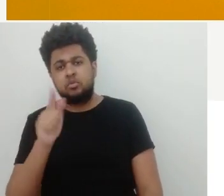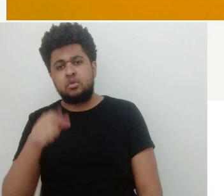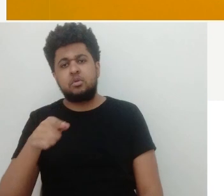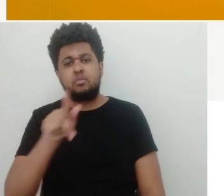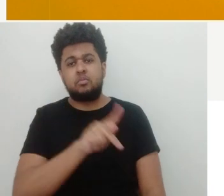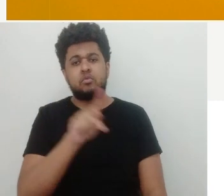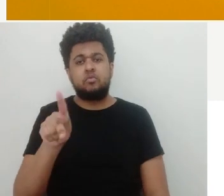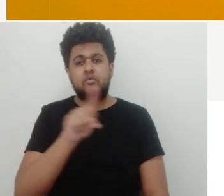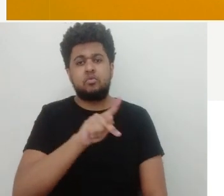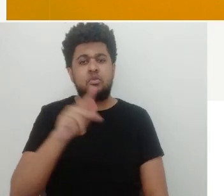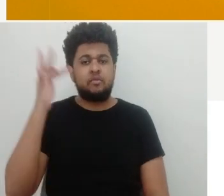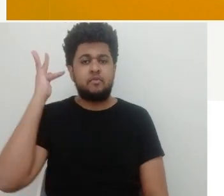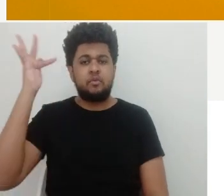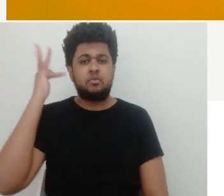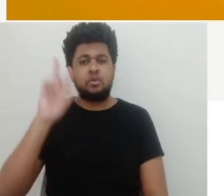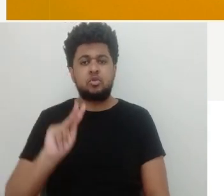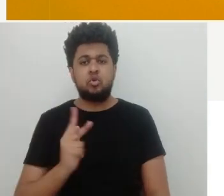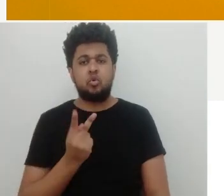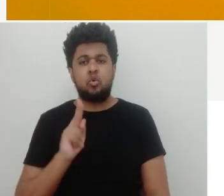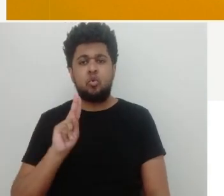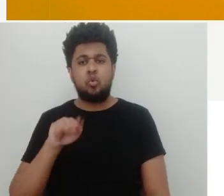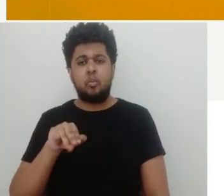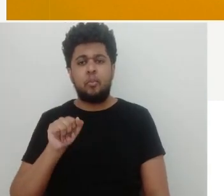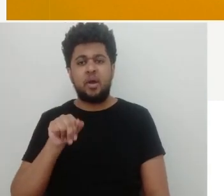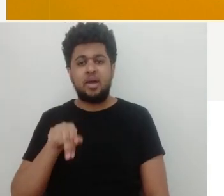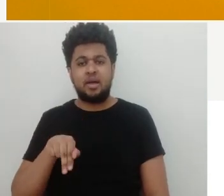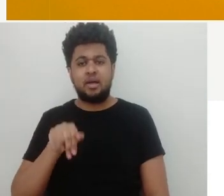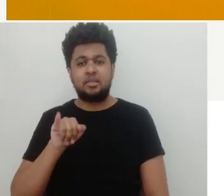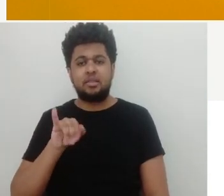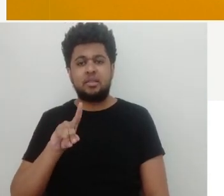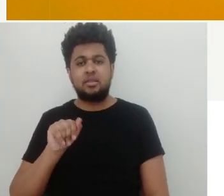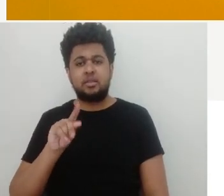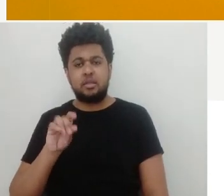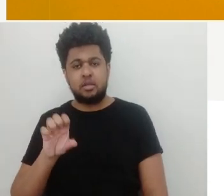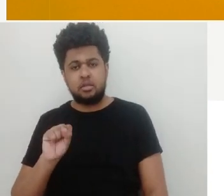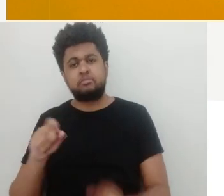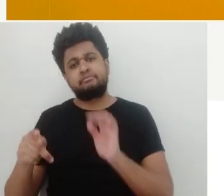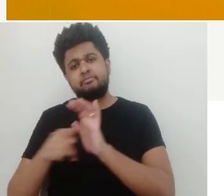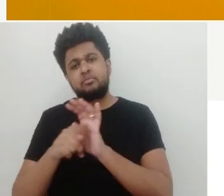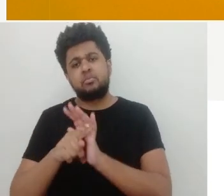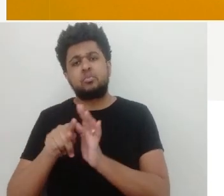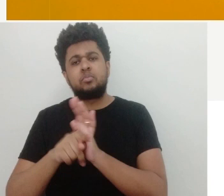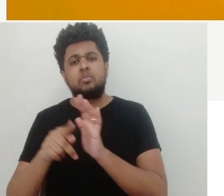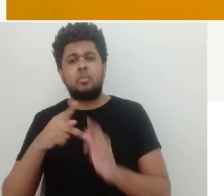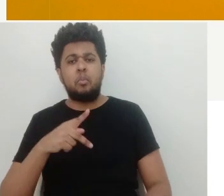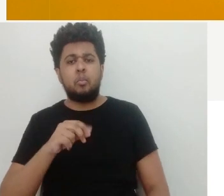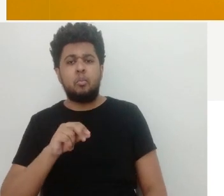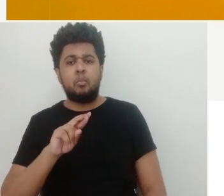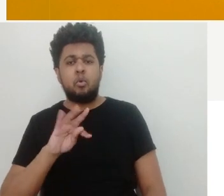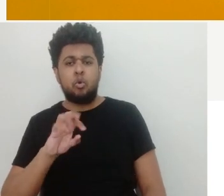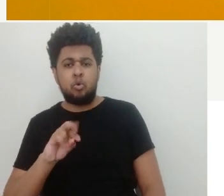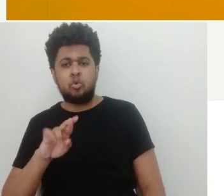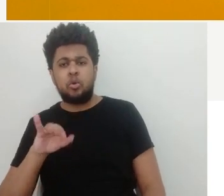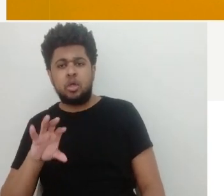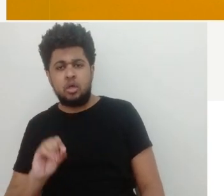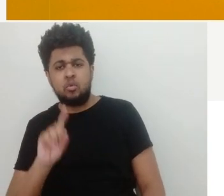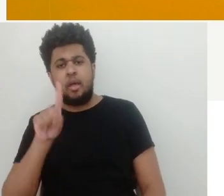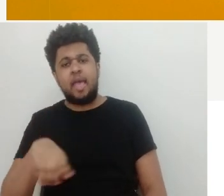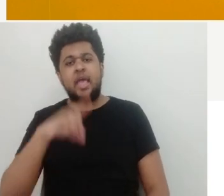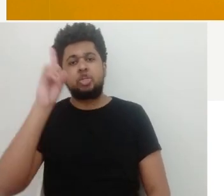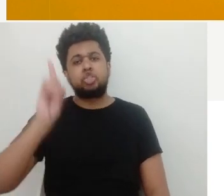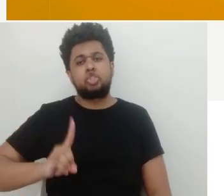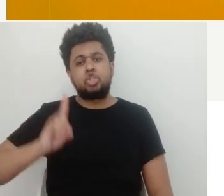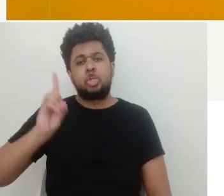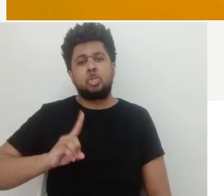Humanidades de la Universidad de Puerto Rico, Recinto de Río Piedras, donde ocupó el cargo de directora del programa en